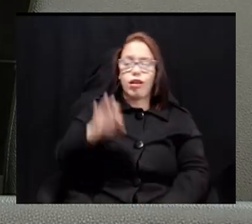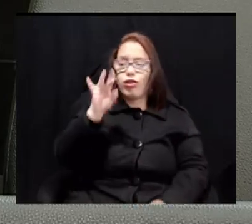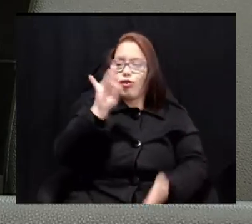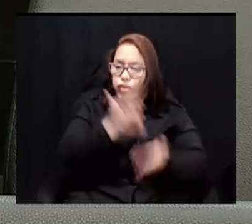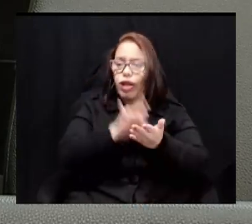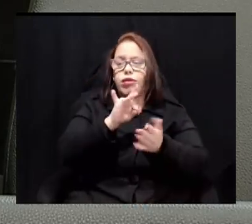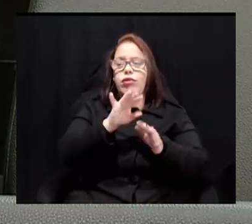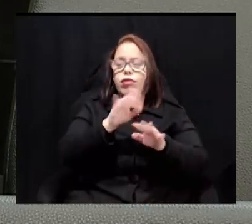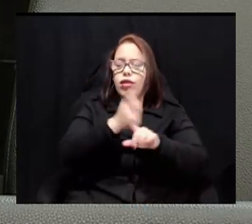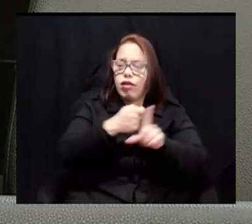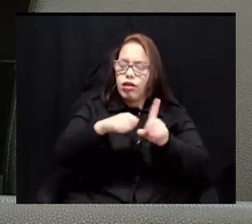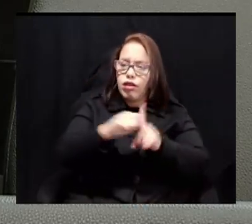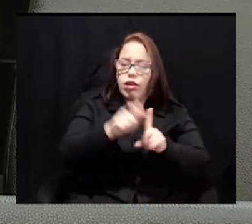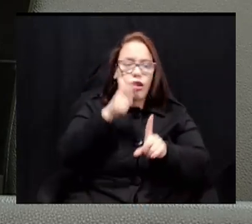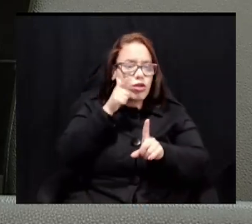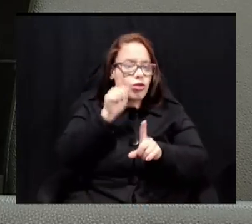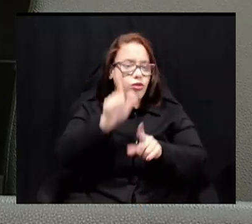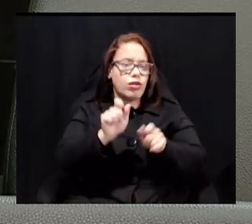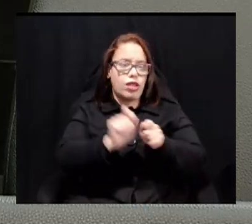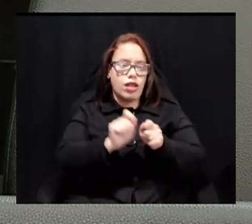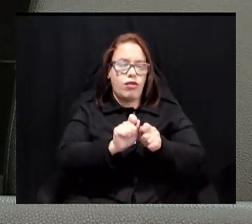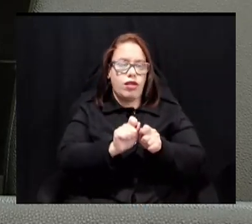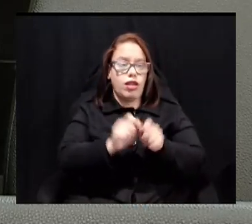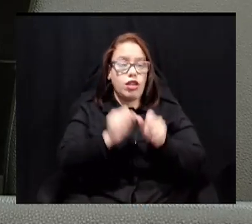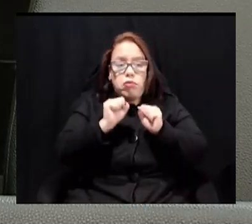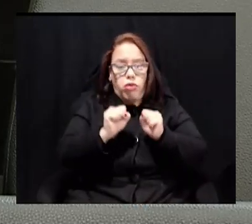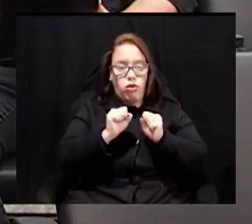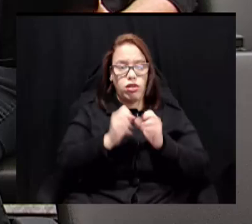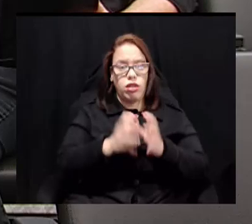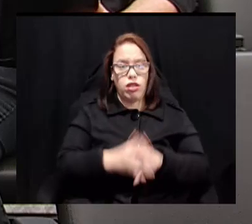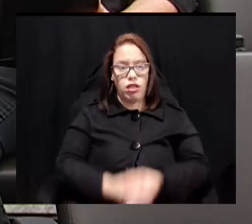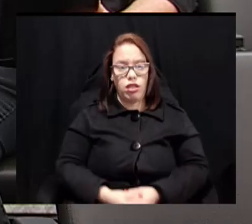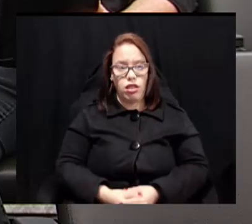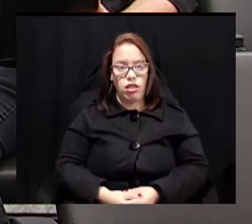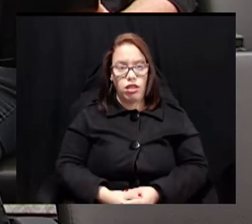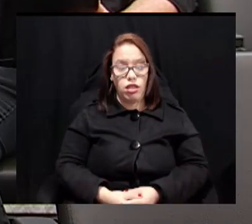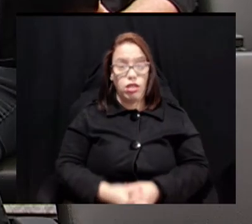gente consegue fazer isso, a gente pode fazer isso. Outro projeto do senhor que chama